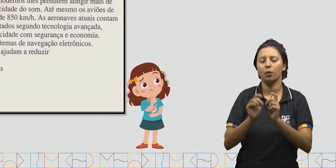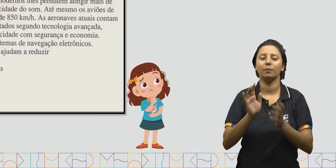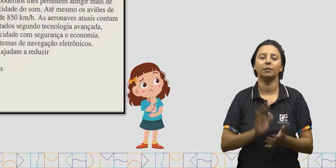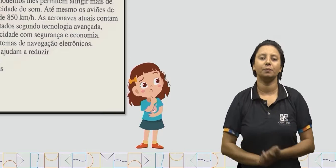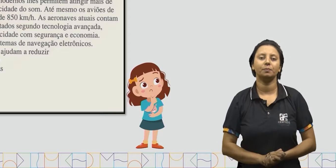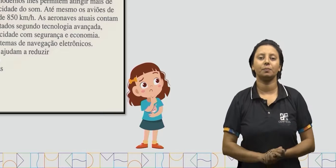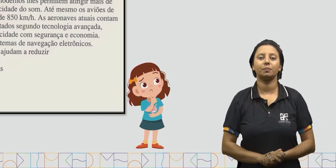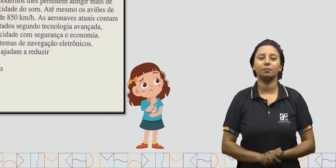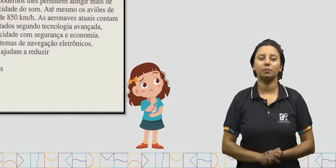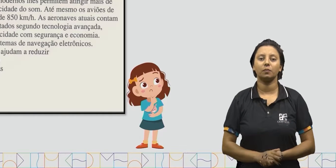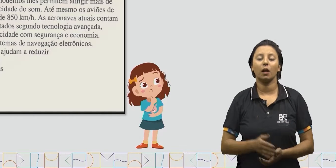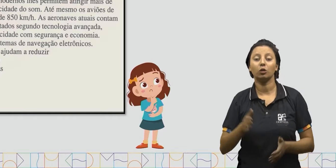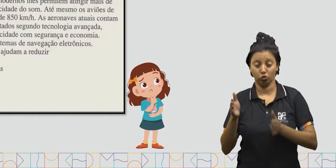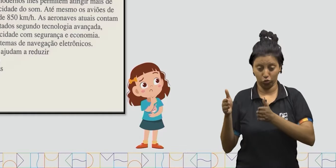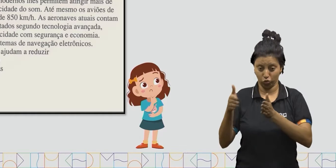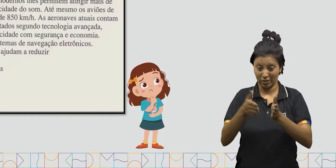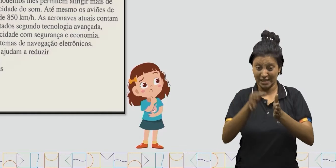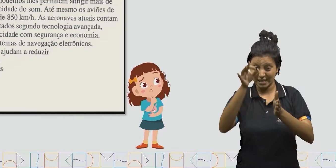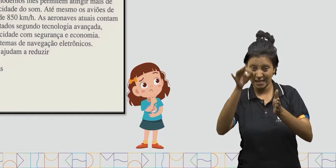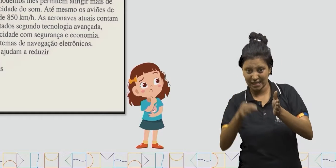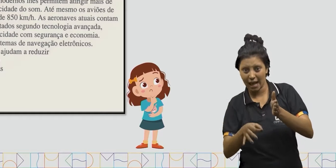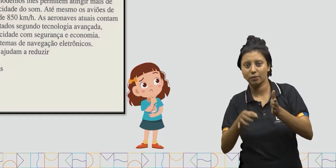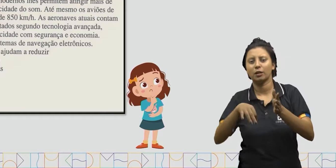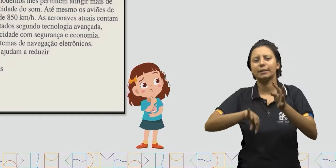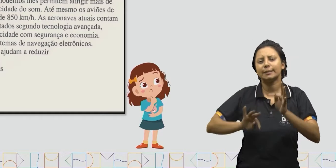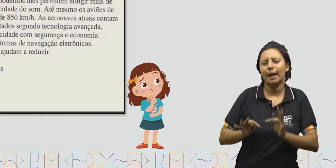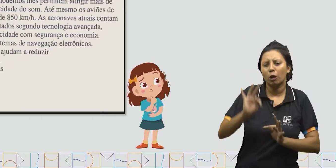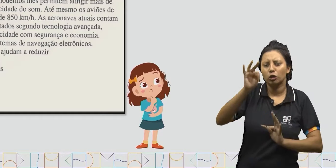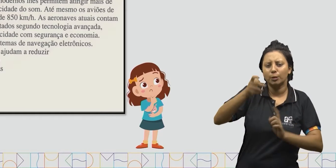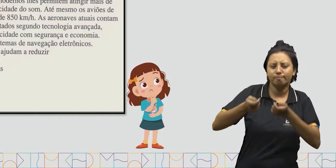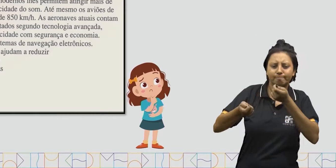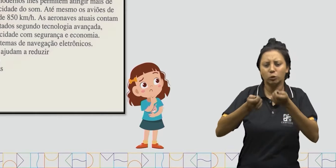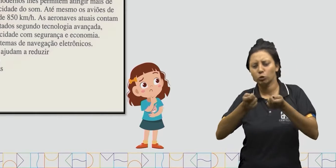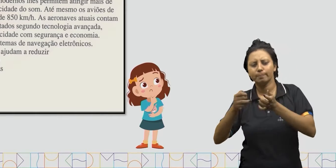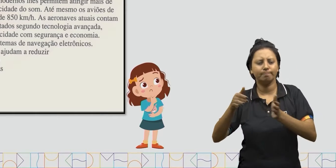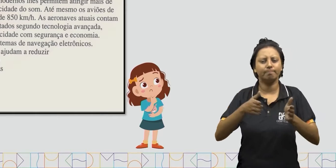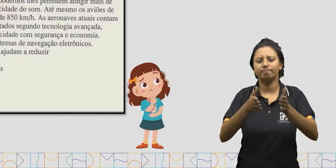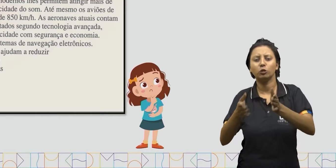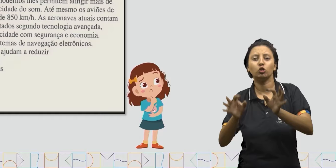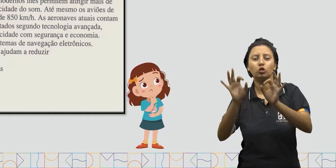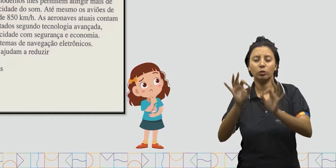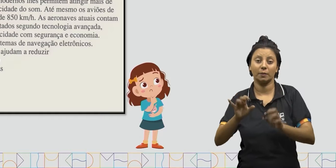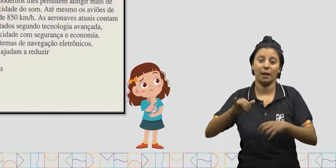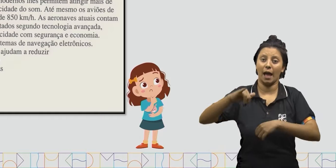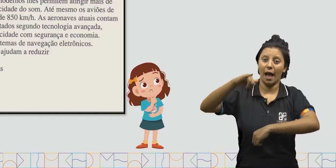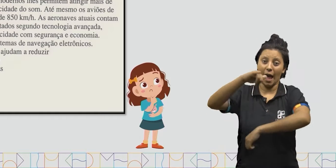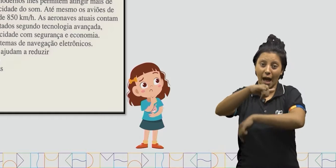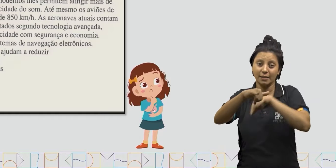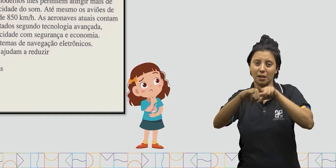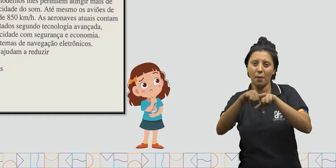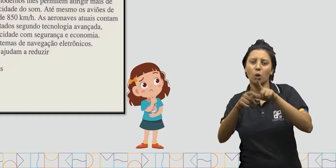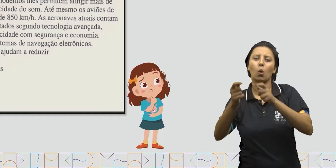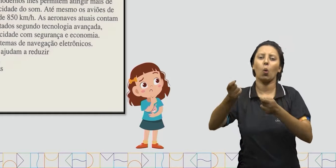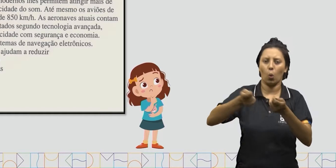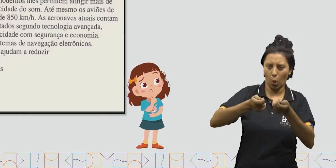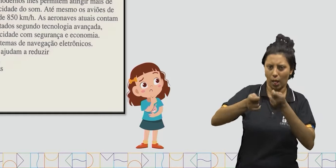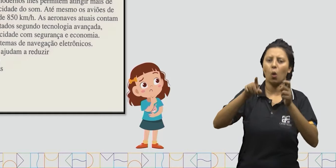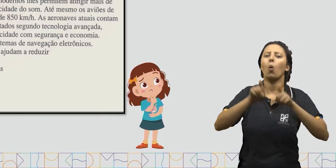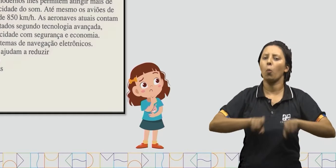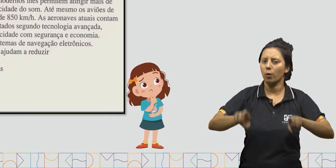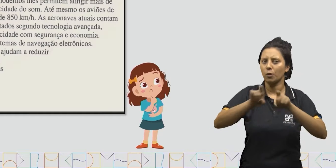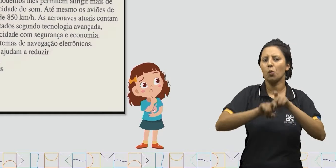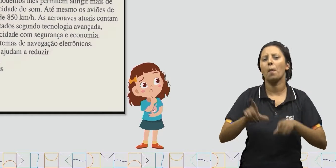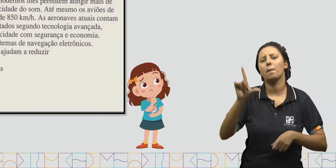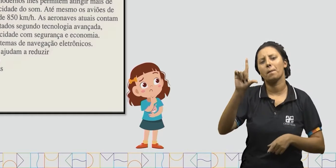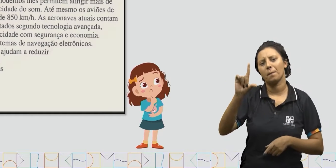rota correta é garantida por sistemas de navegação eletrônicos. Asas calculadas por computador ajudam a reduzir